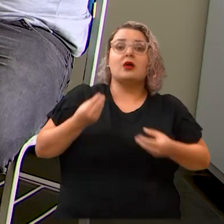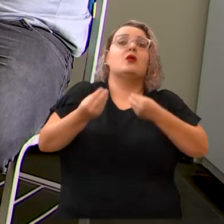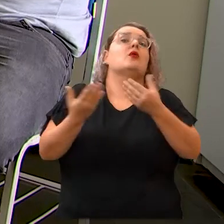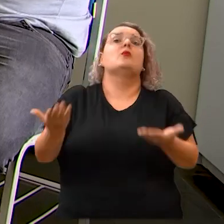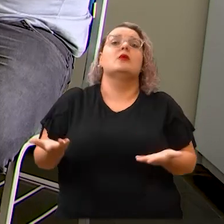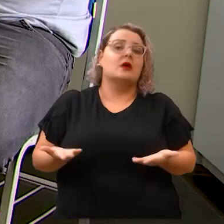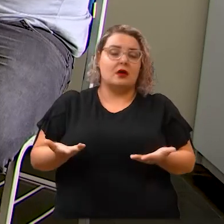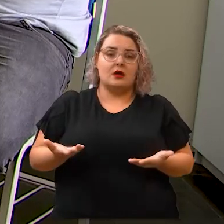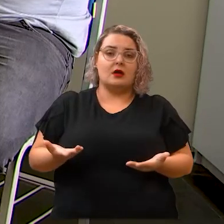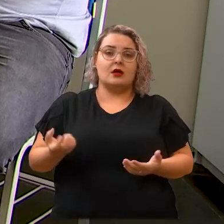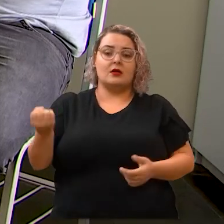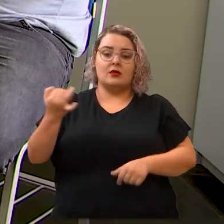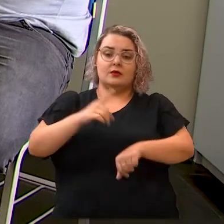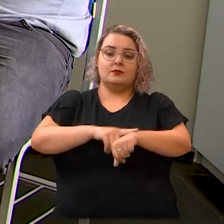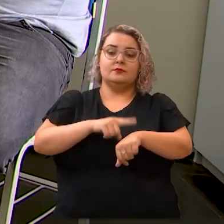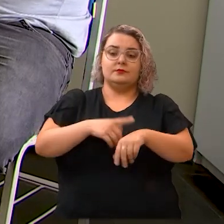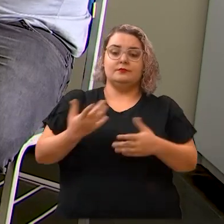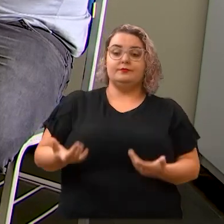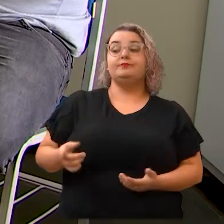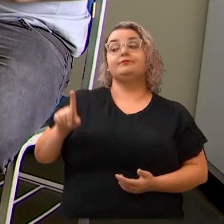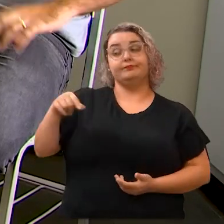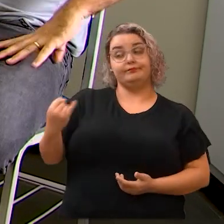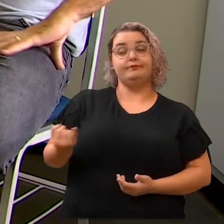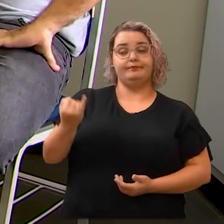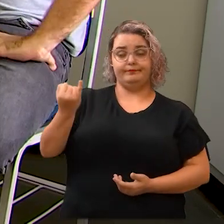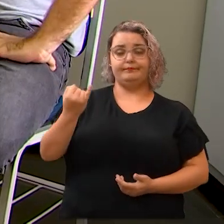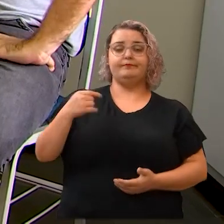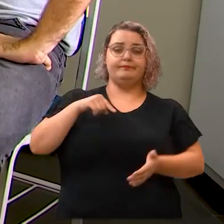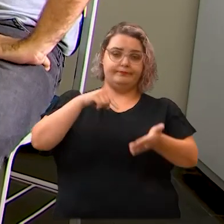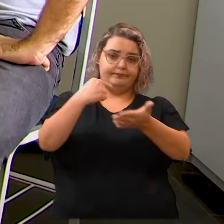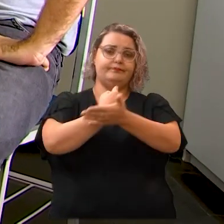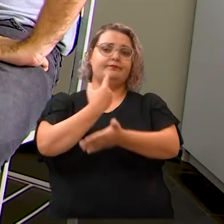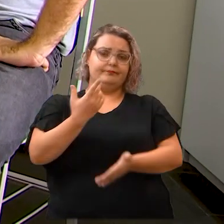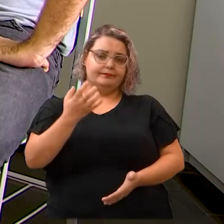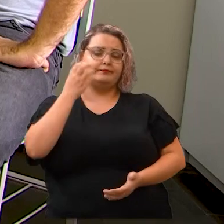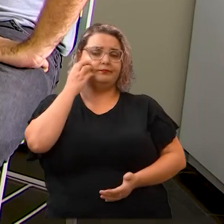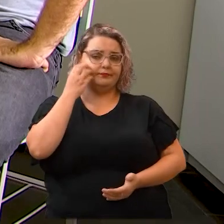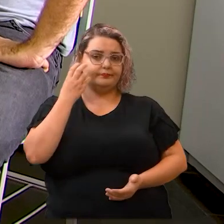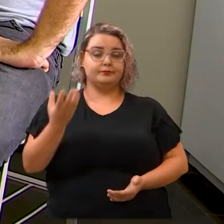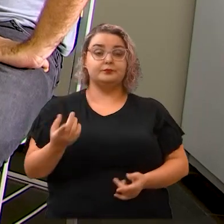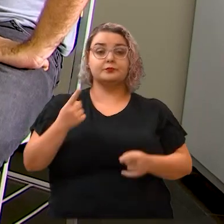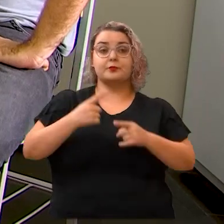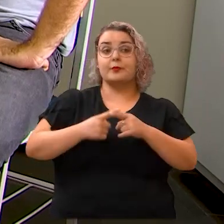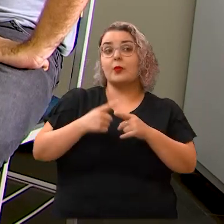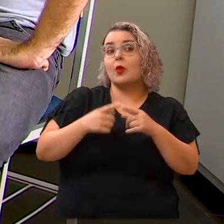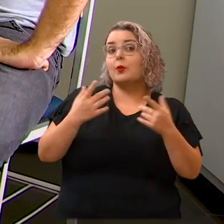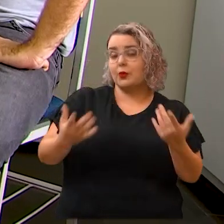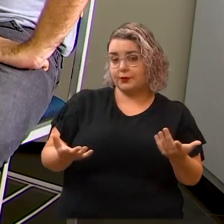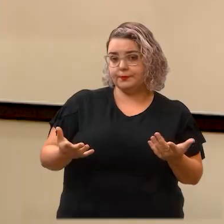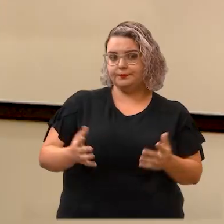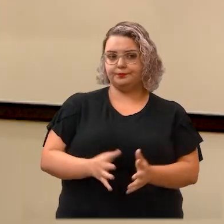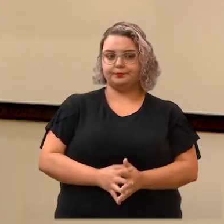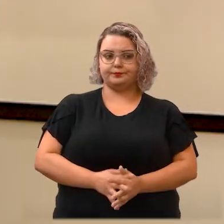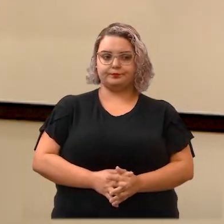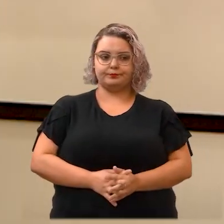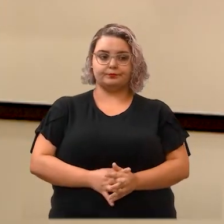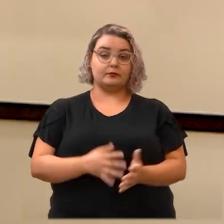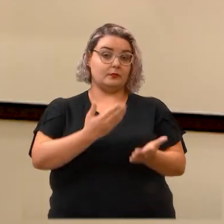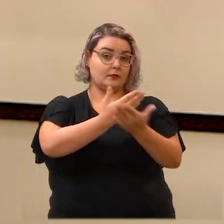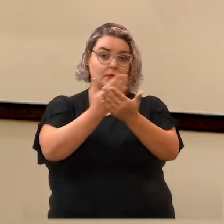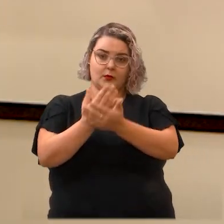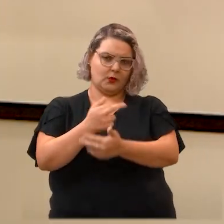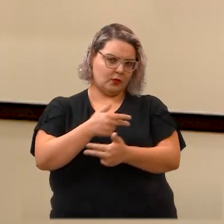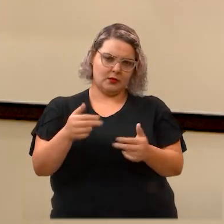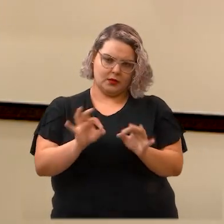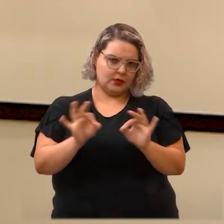quanto tempo é muito interessante essa pergunta André é muito interessante porque estudar